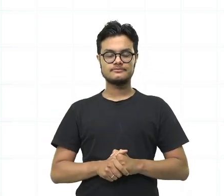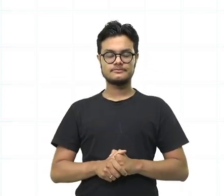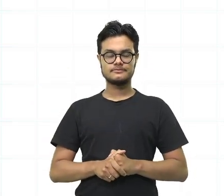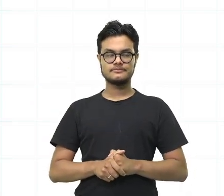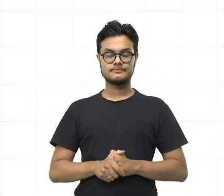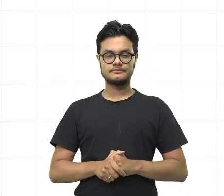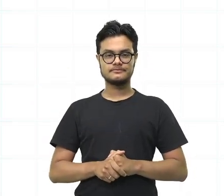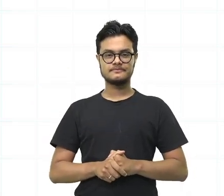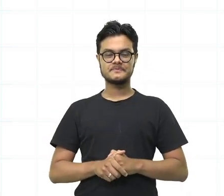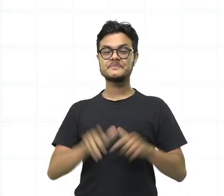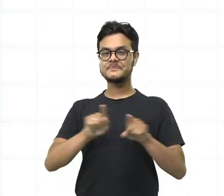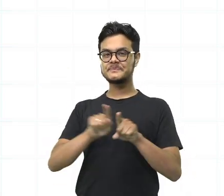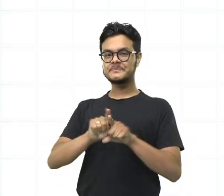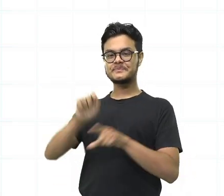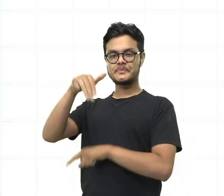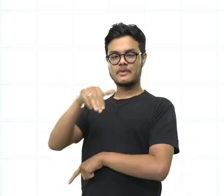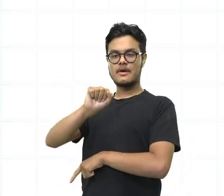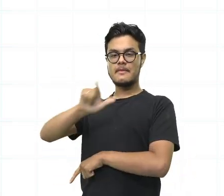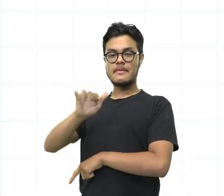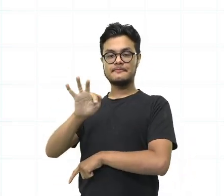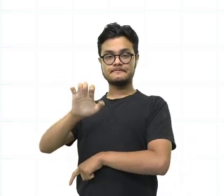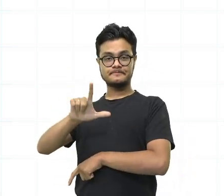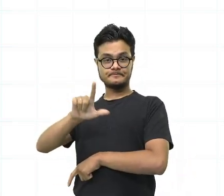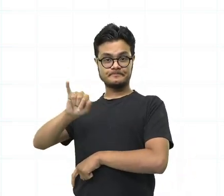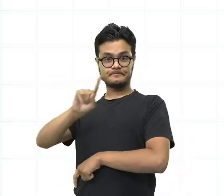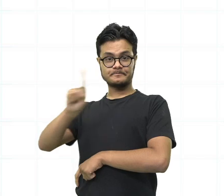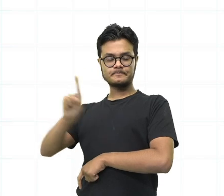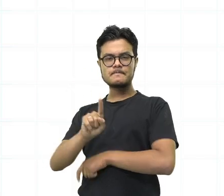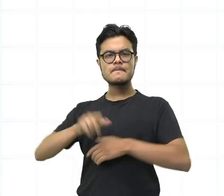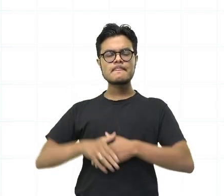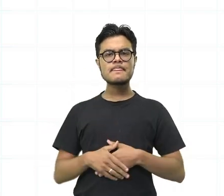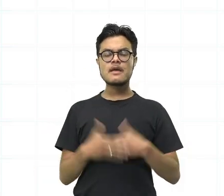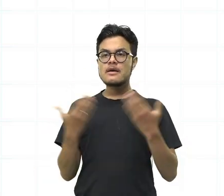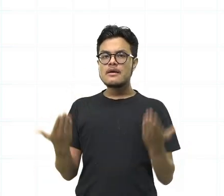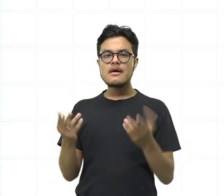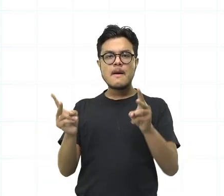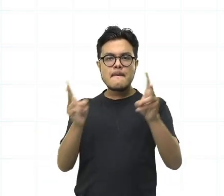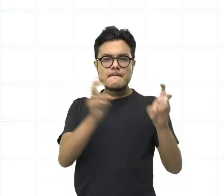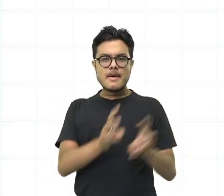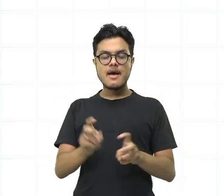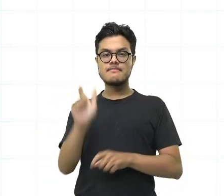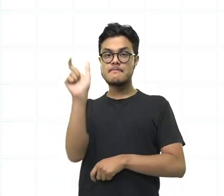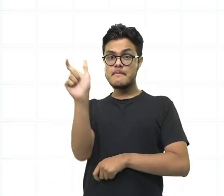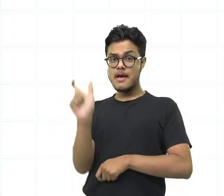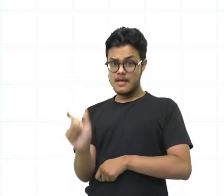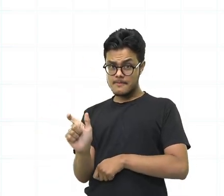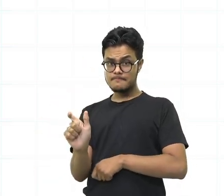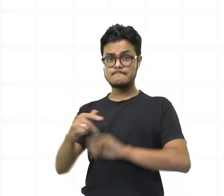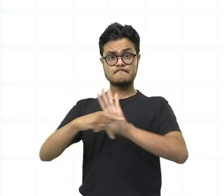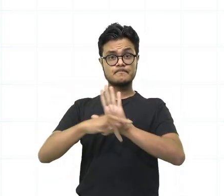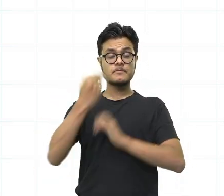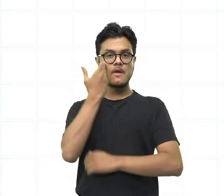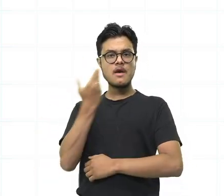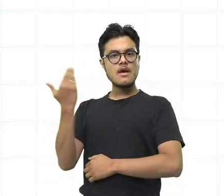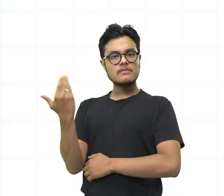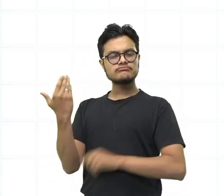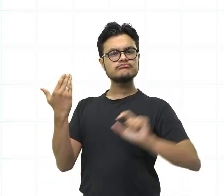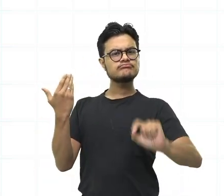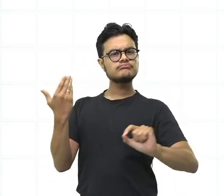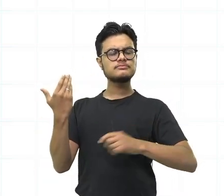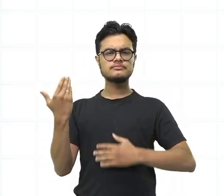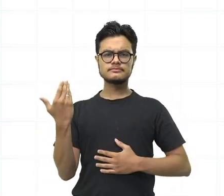Infelizmente. E mal feliz. Percebem aí, olha, vocês conseguem perceber que